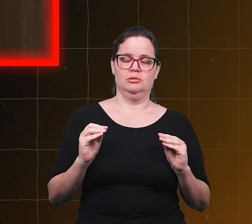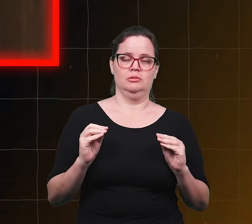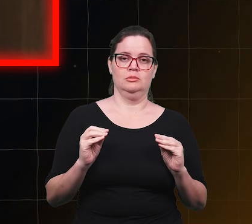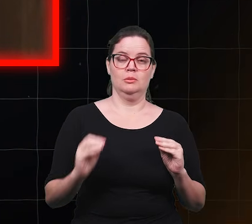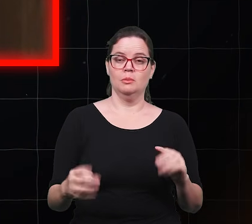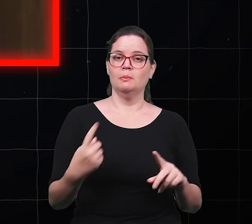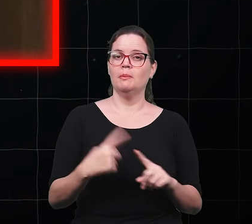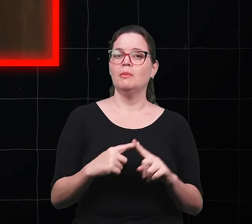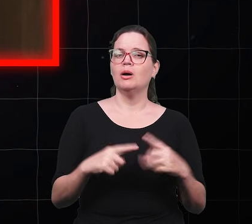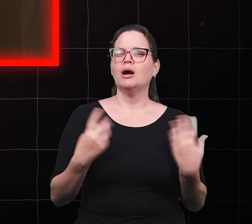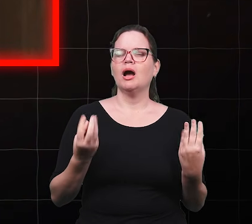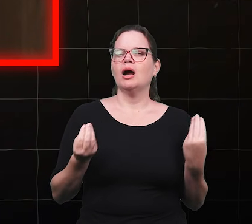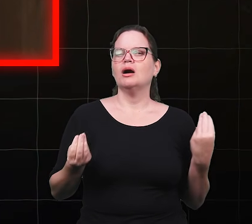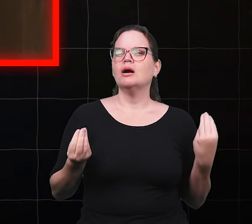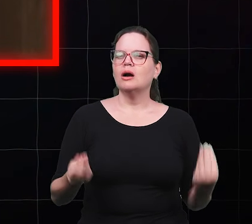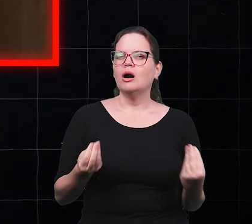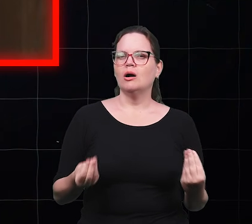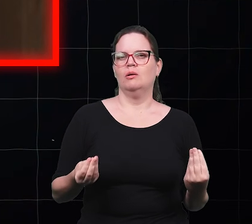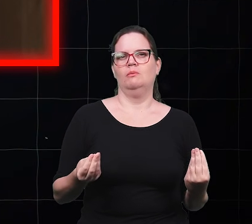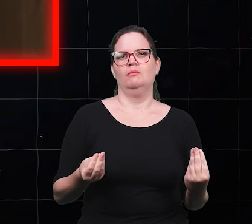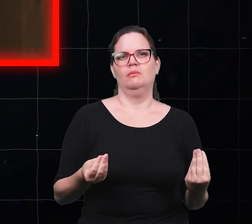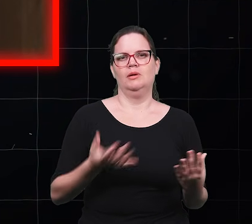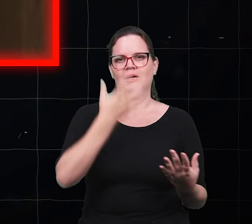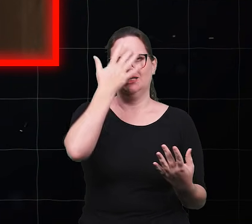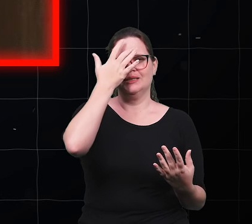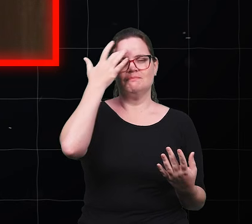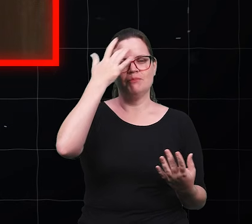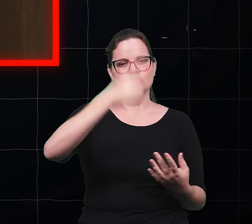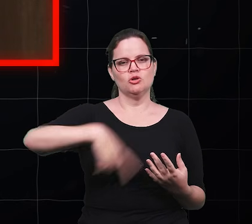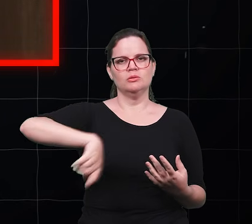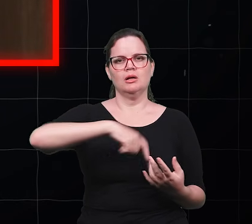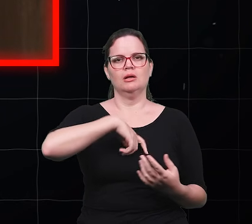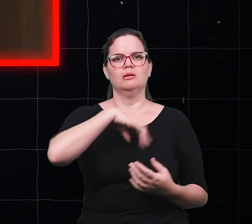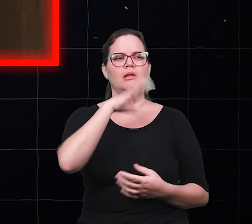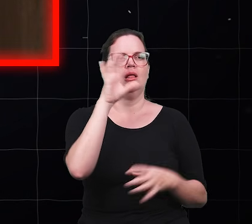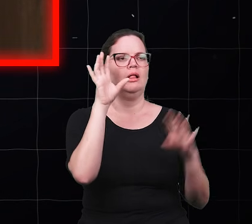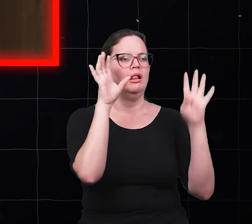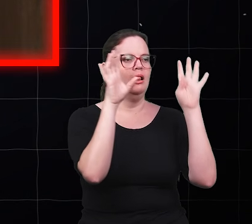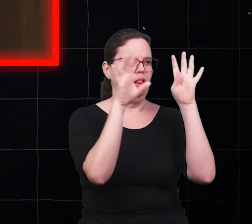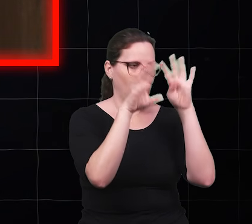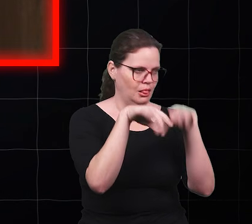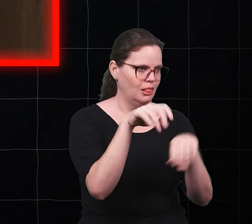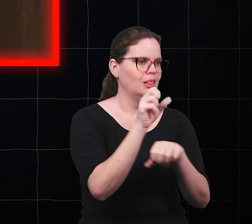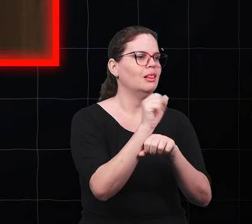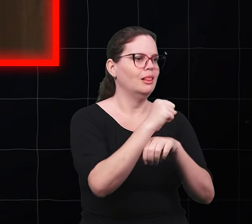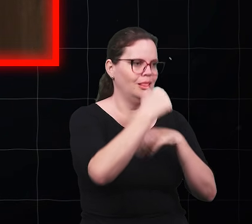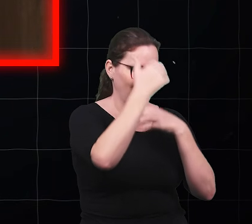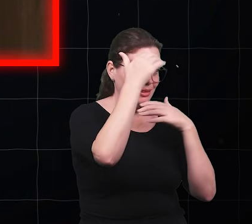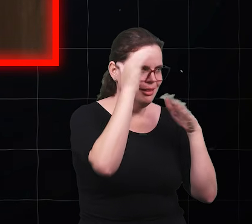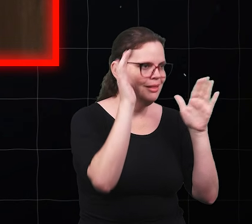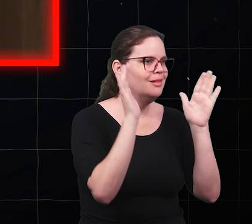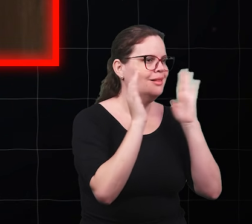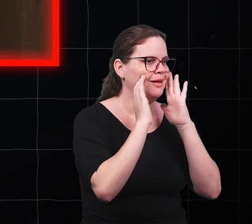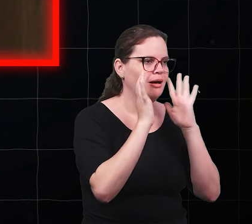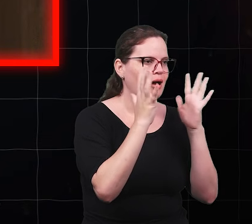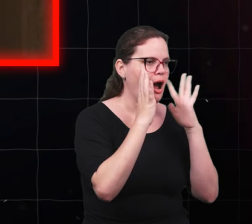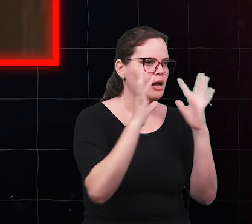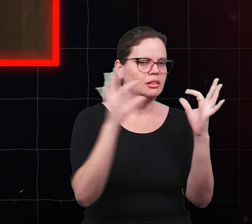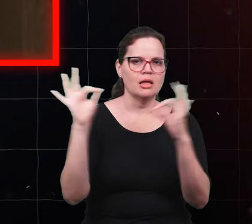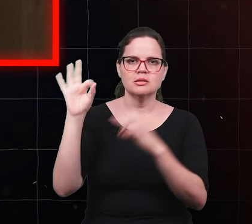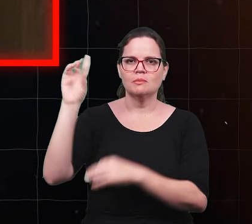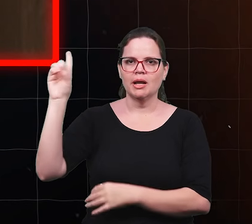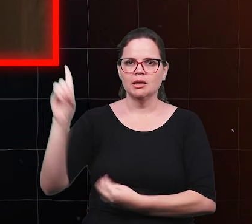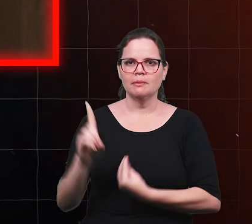a forma de todos os ouvintes dormirem e não atentarem para o que era mais importante, que é